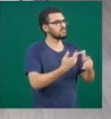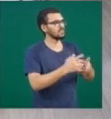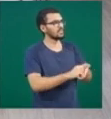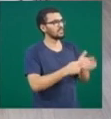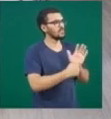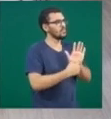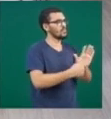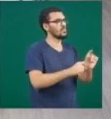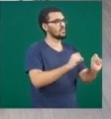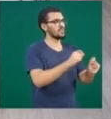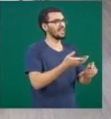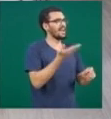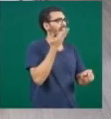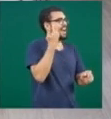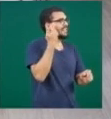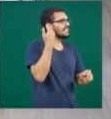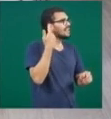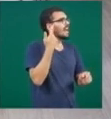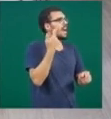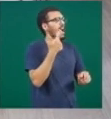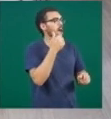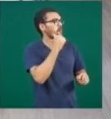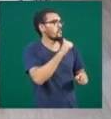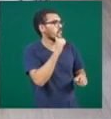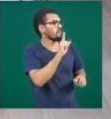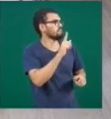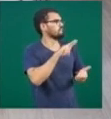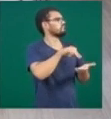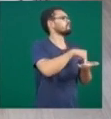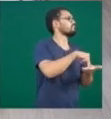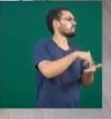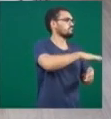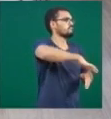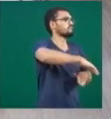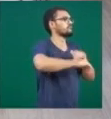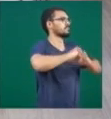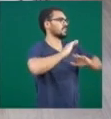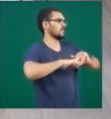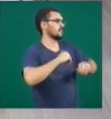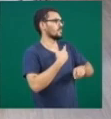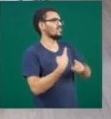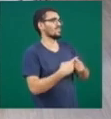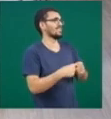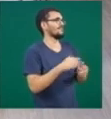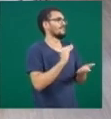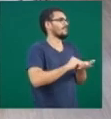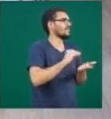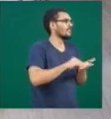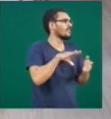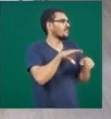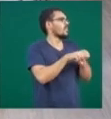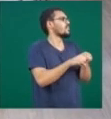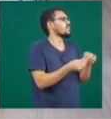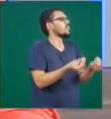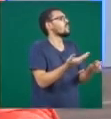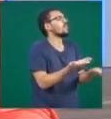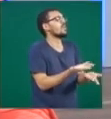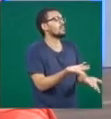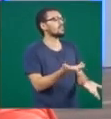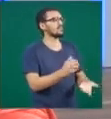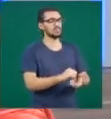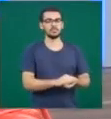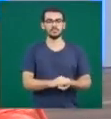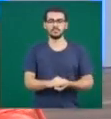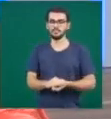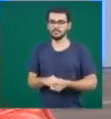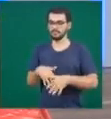alegam que antes a mulher não estava no mercado de trabalho porque ela era considerada não qualificada, né? Isso mudou um pouco hoje? O que, que você pensa? Então, na verdade,